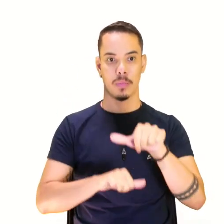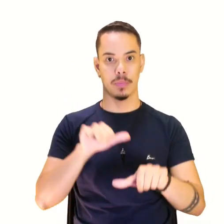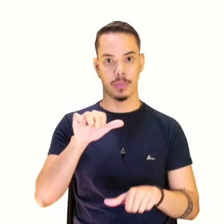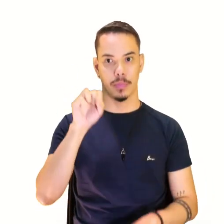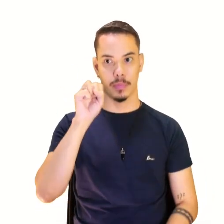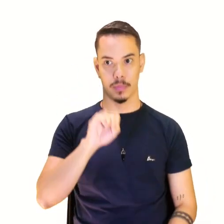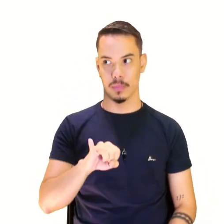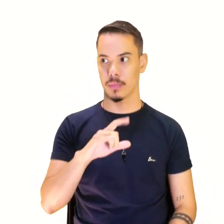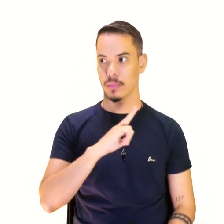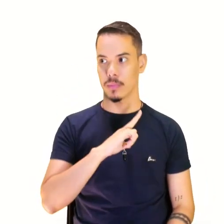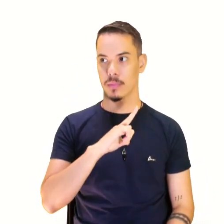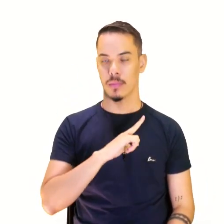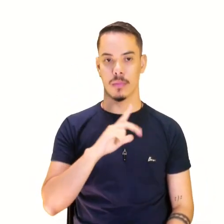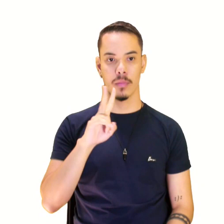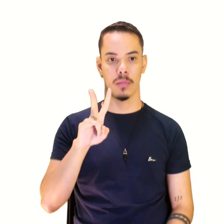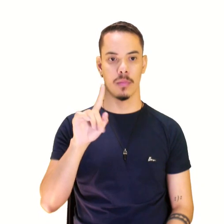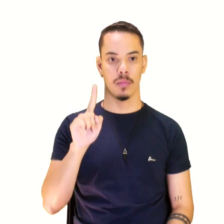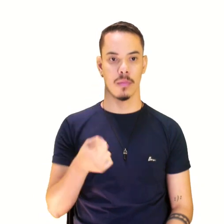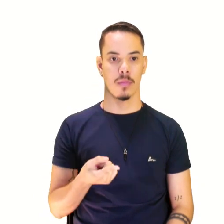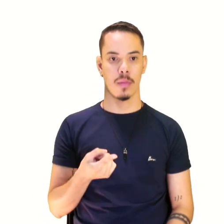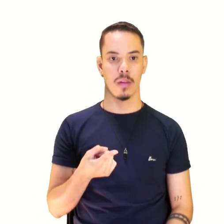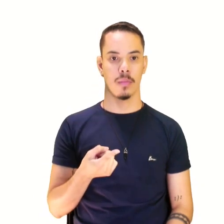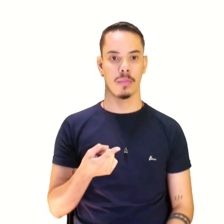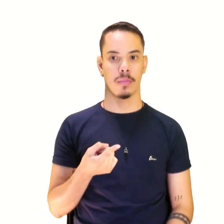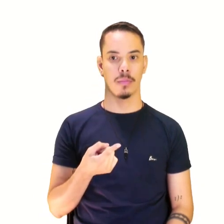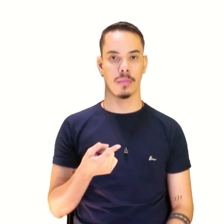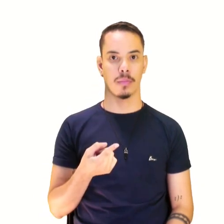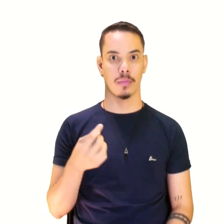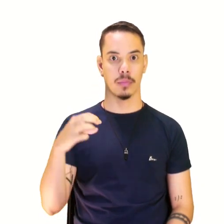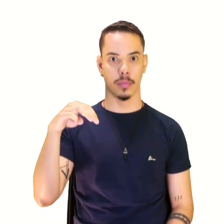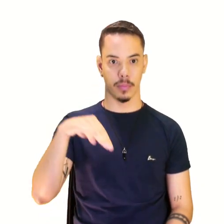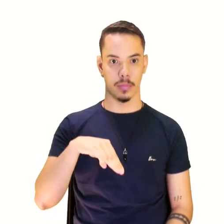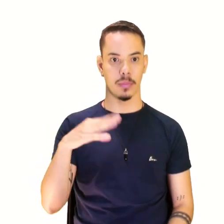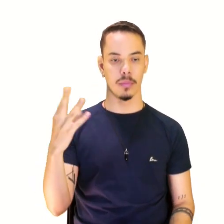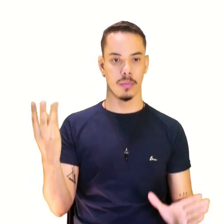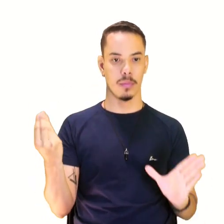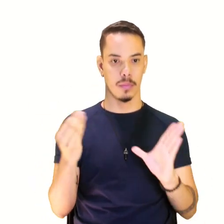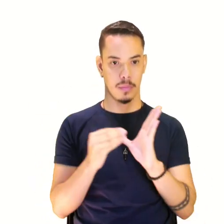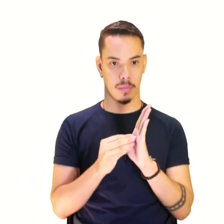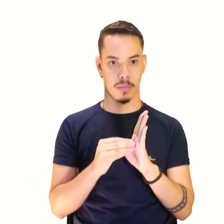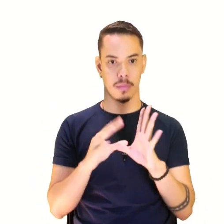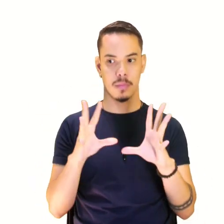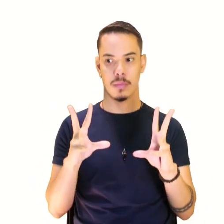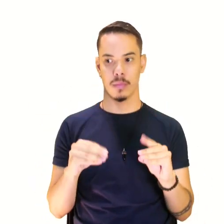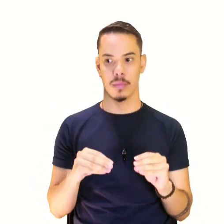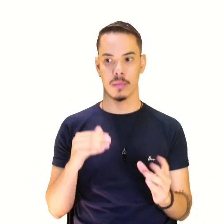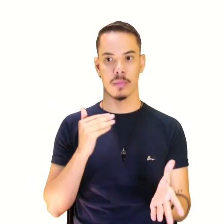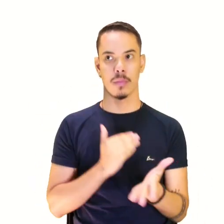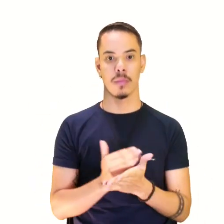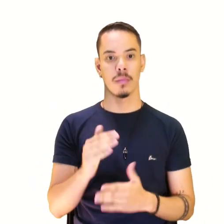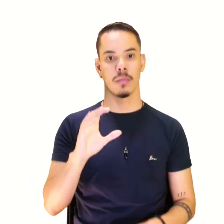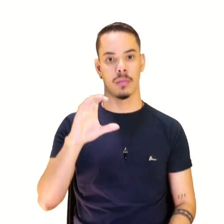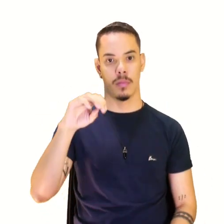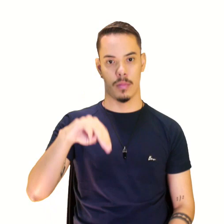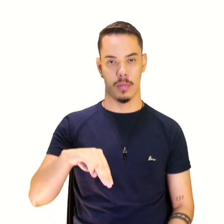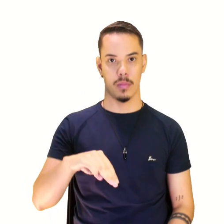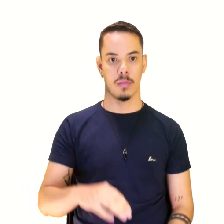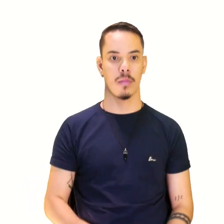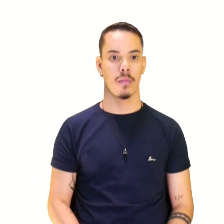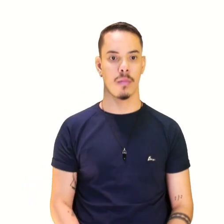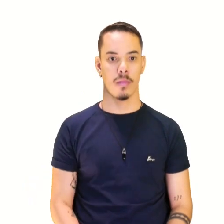tenho 2,5 metros, né? A gente bota a vírgula aqui e vai chegar lá nos centímetros. A mesma